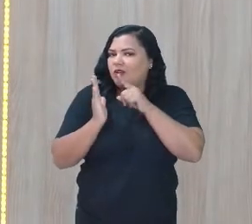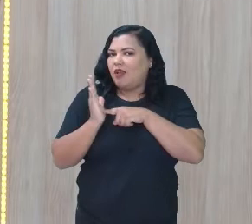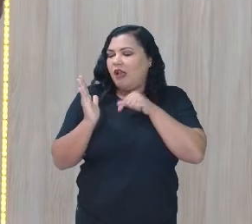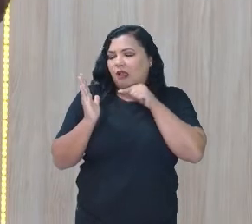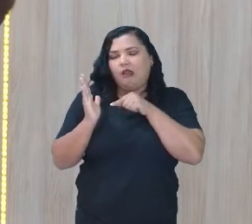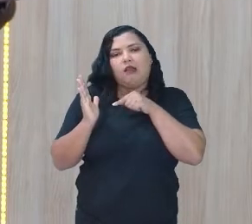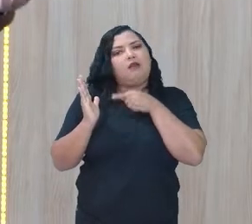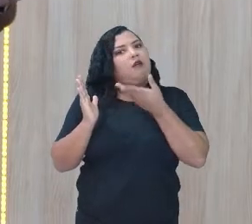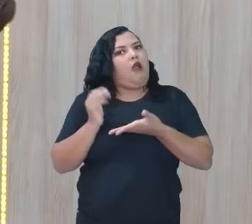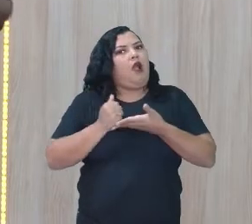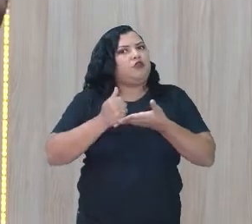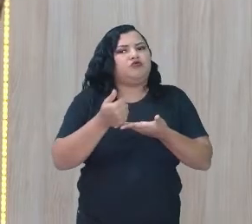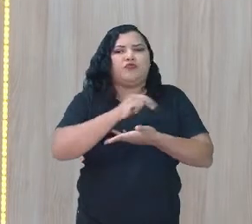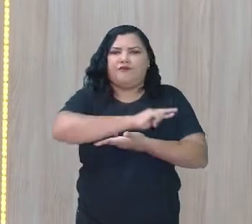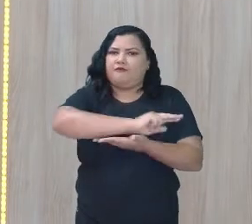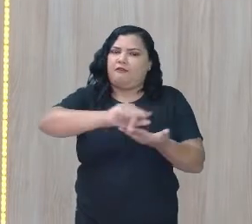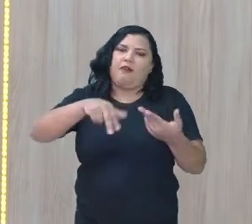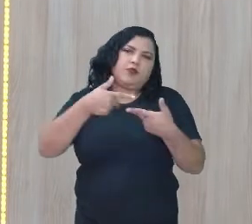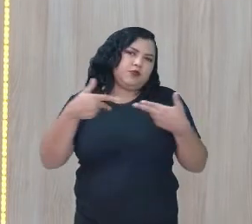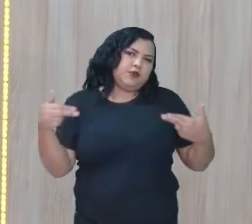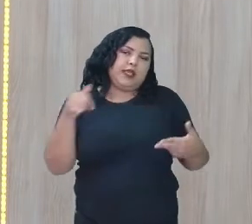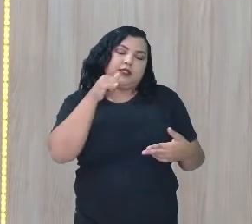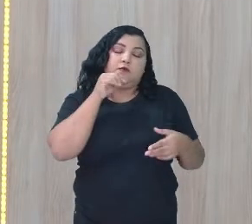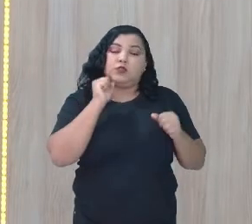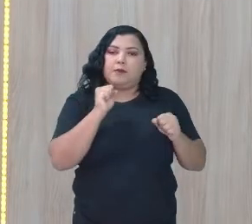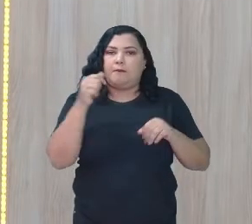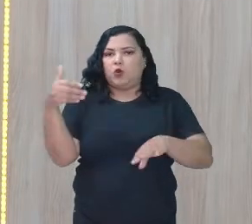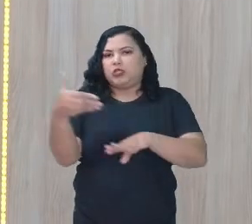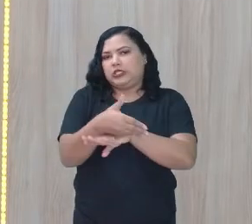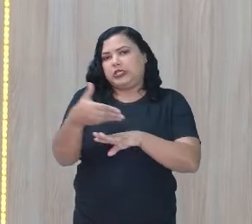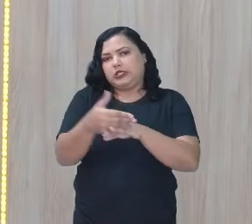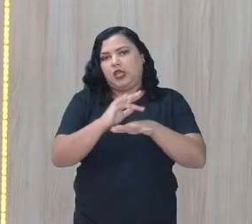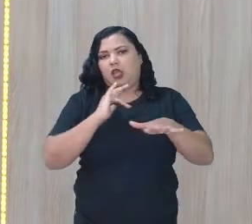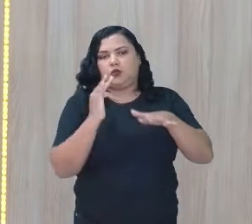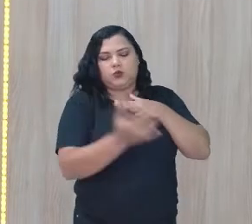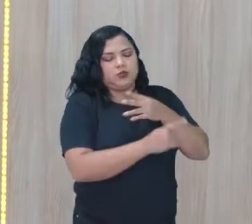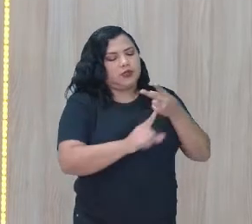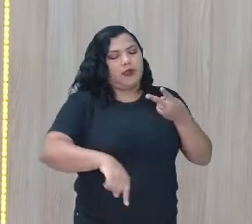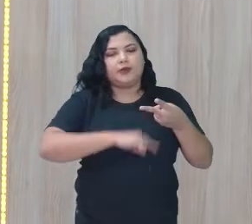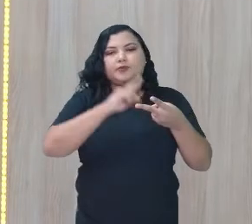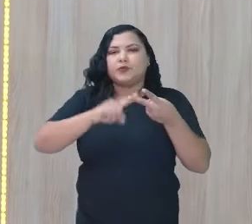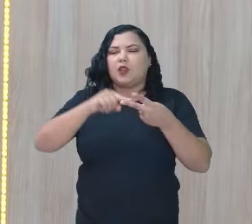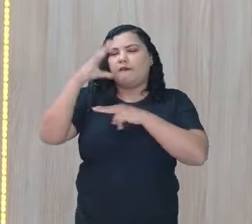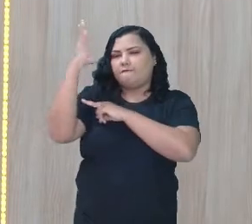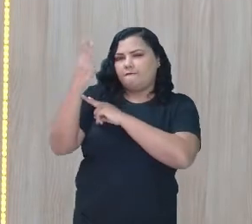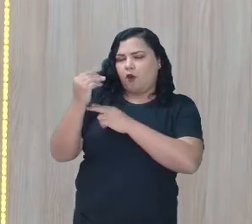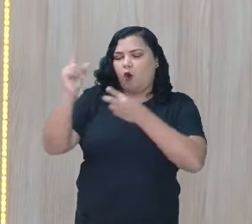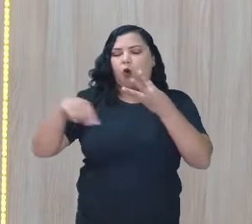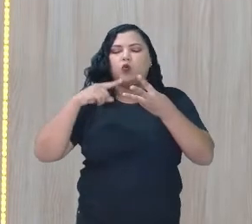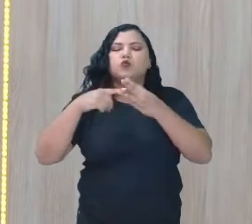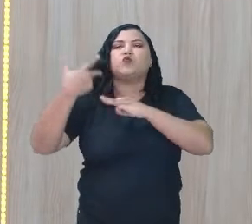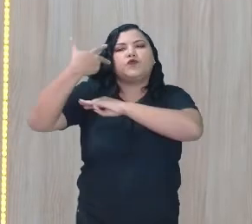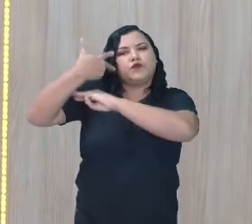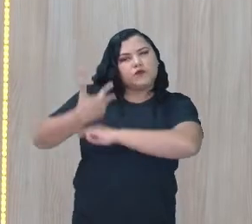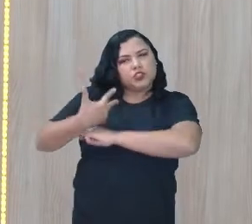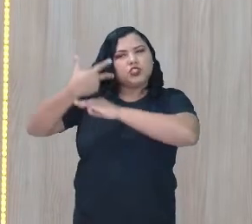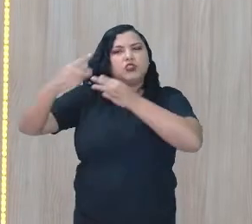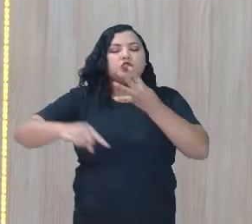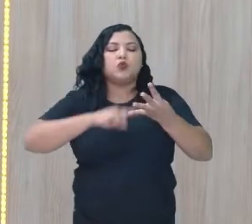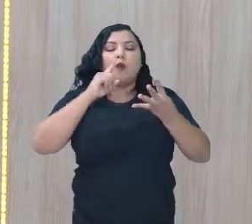que ele serve para muitas coisas, né? Você pode acessar a rede social, você pode tirar foto, gravar